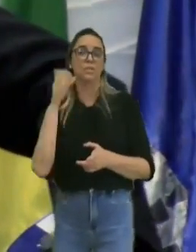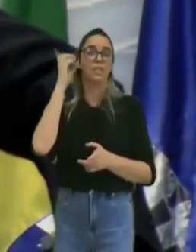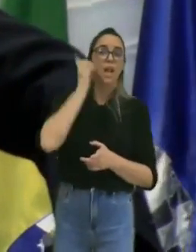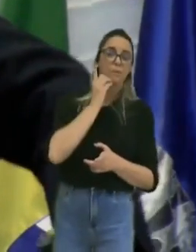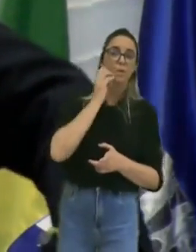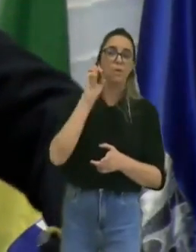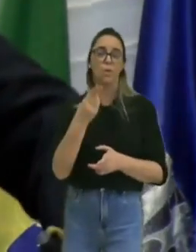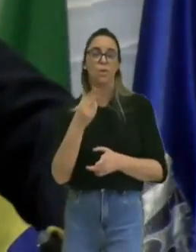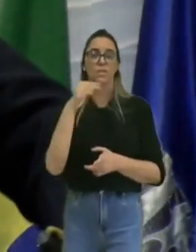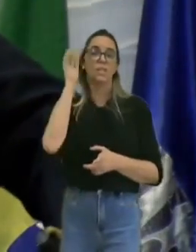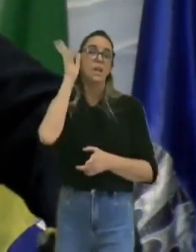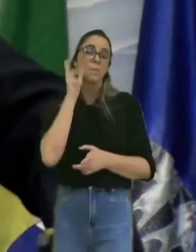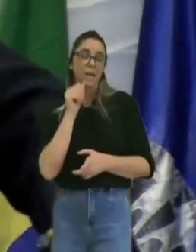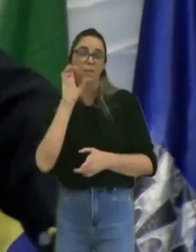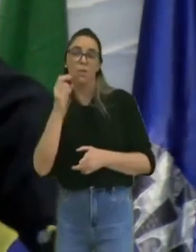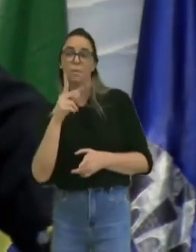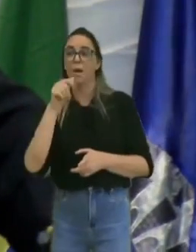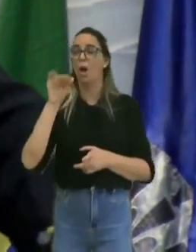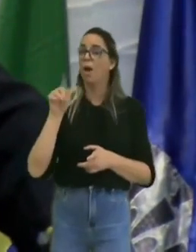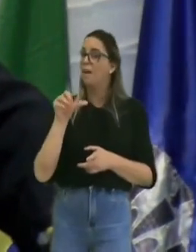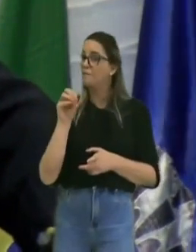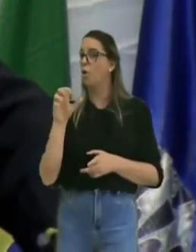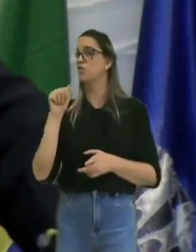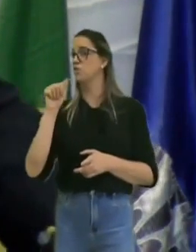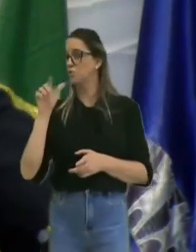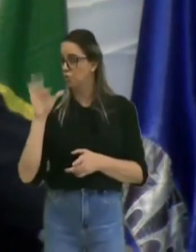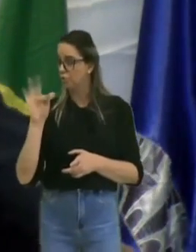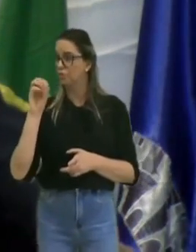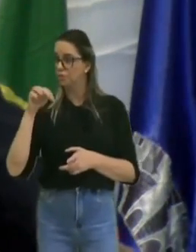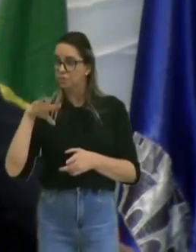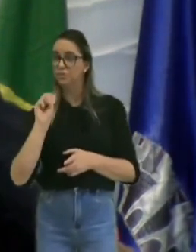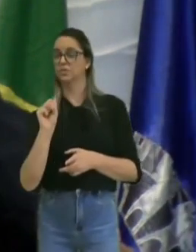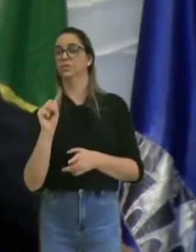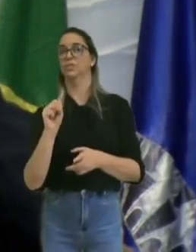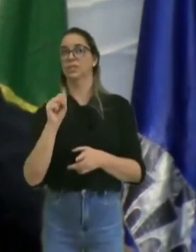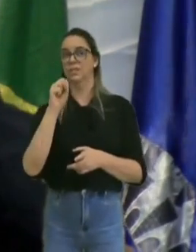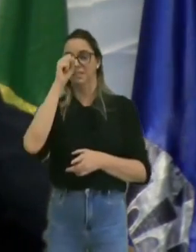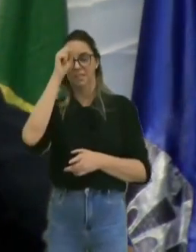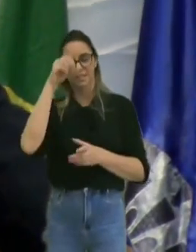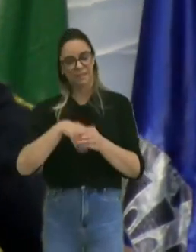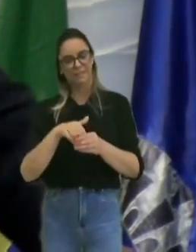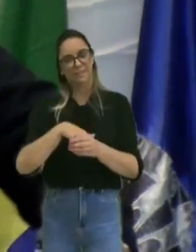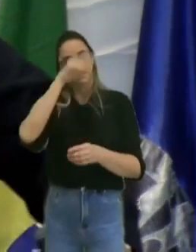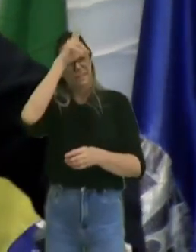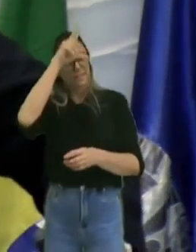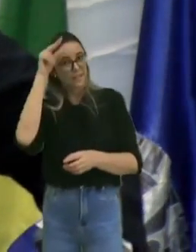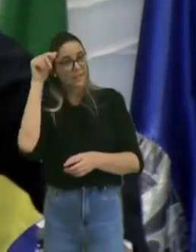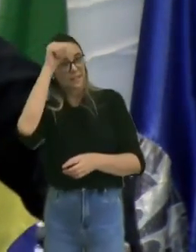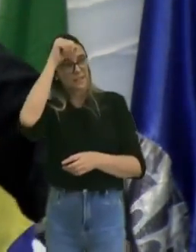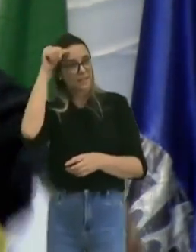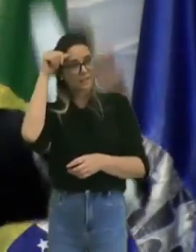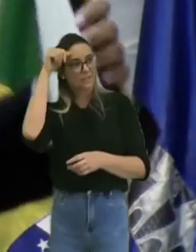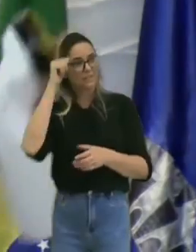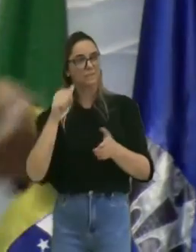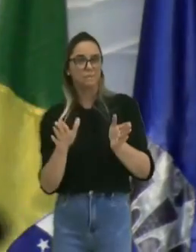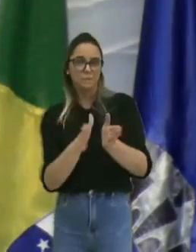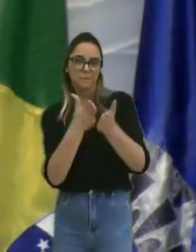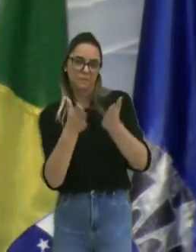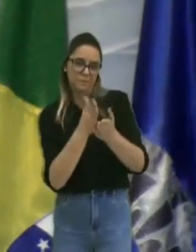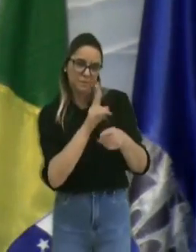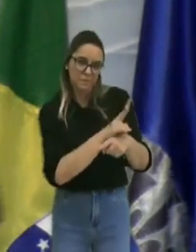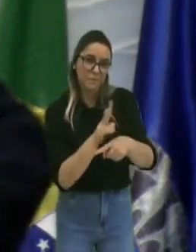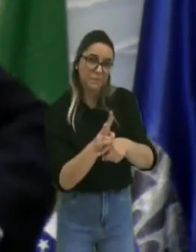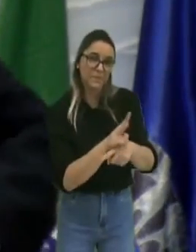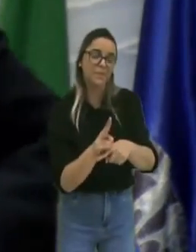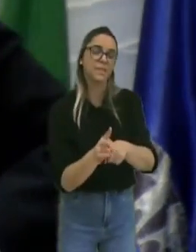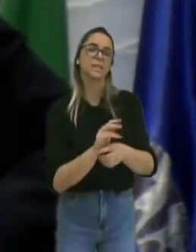nem de Zé de Almeida, nem para Afonso. Diga isso aqui e vote de Batité. Porque ele trabalha e defende os pobres, diferente de vocês, que vocês só defendem